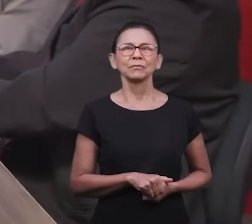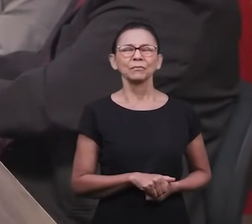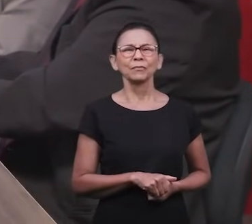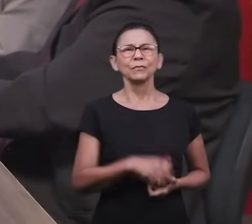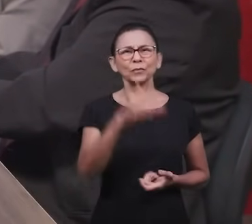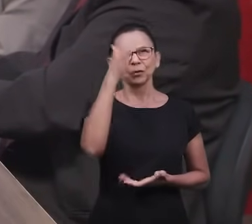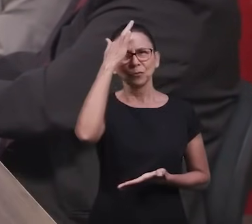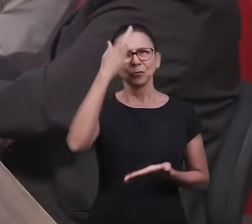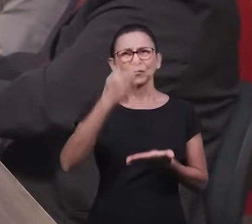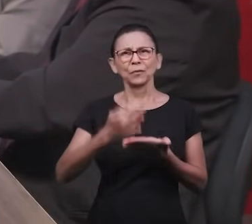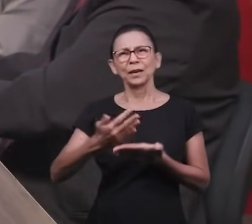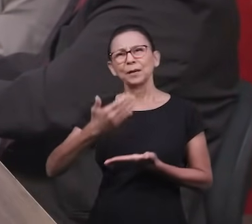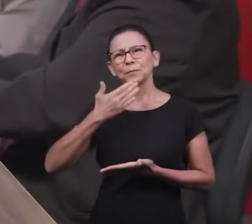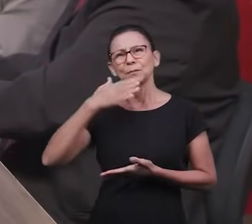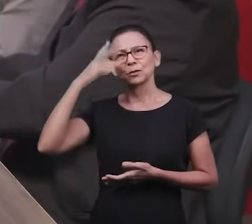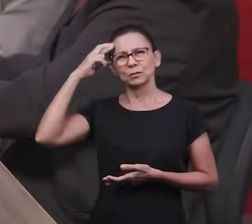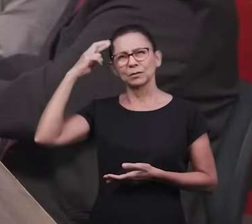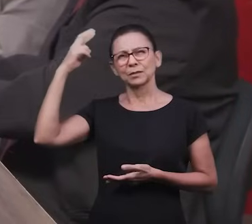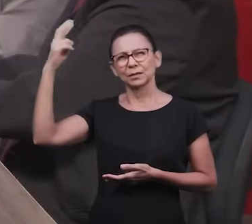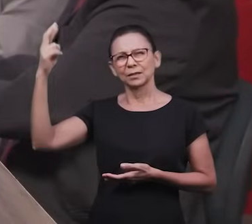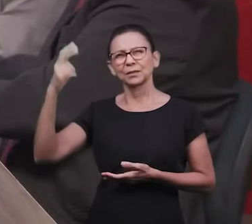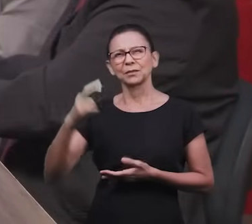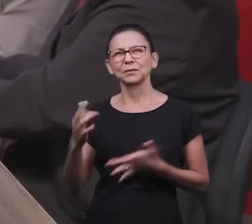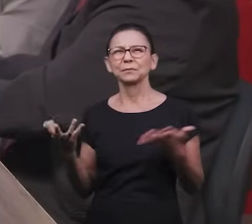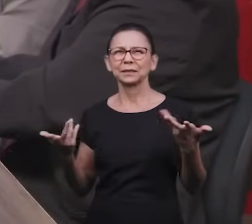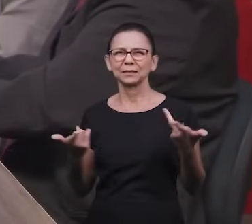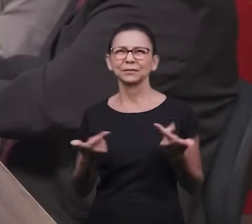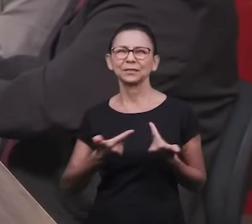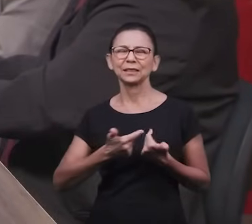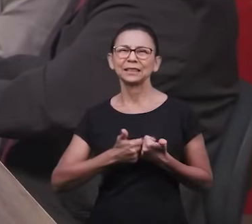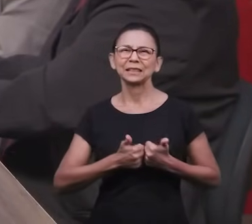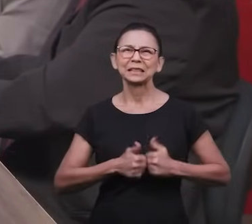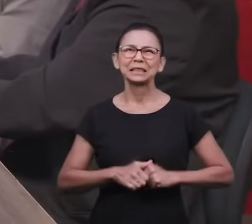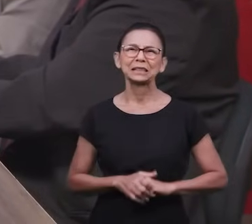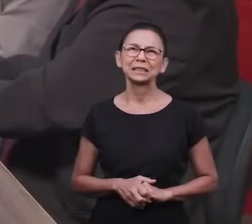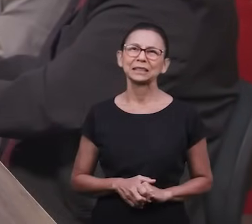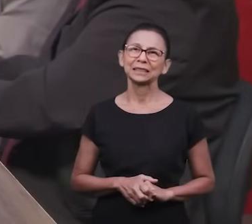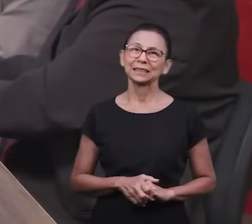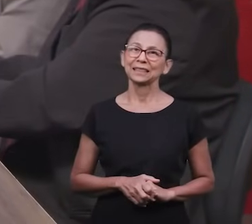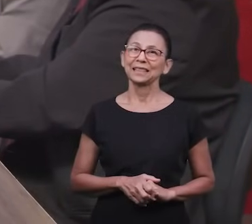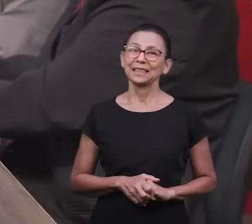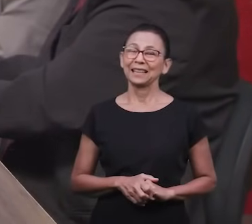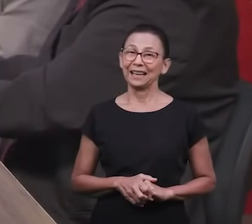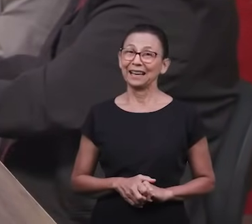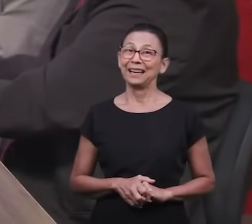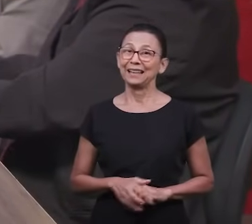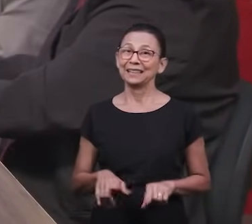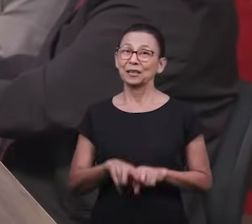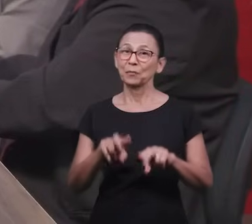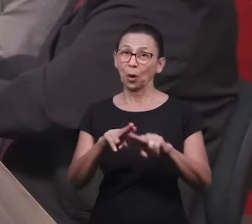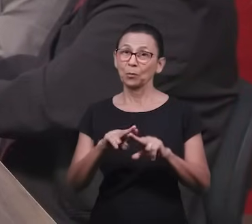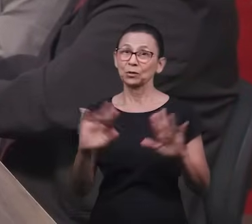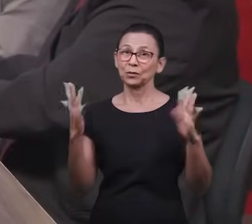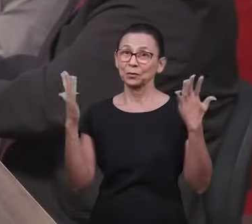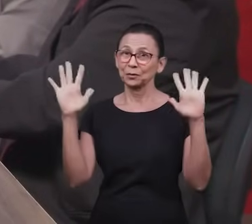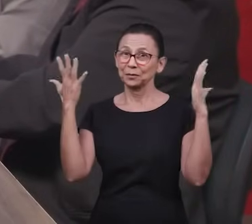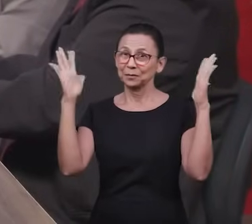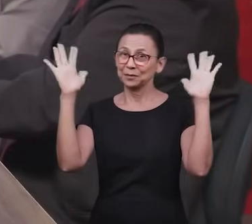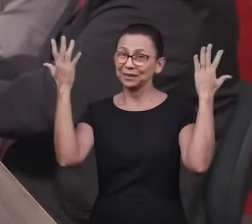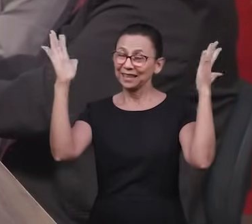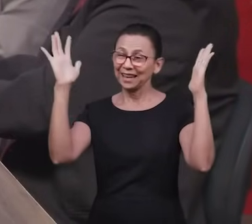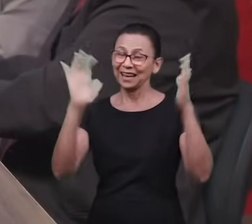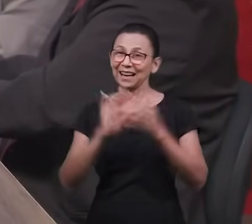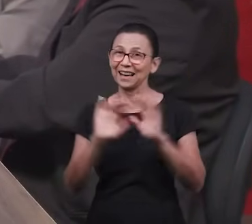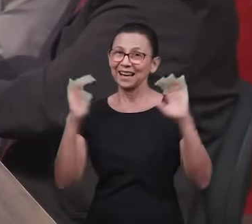Pela fé e buscando no Senhor, Buscando uma no jovem Senhor. buscando no Senhor. Que maravilha! Mais um motivo de comemoração, Isso,